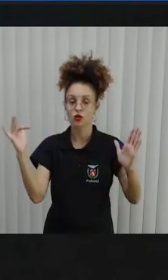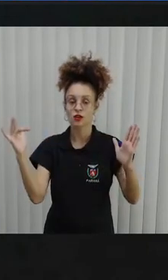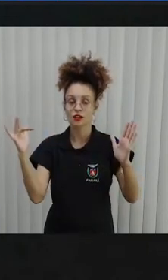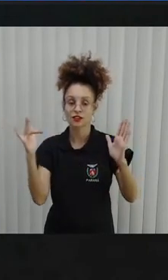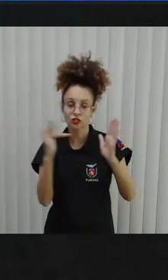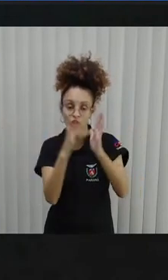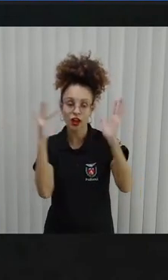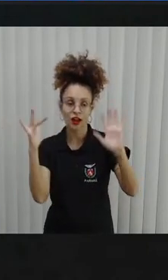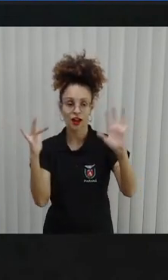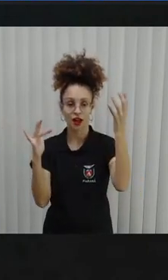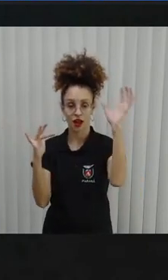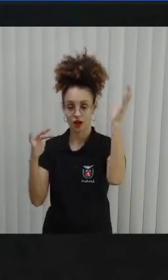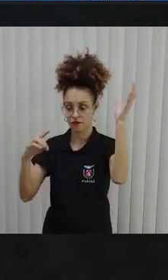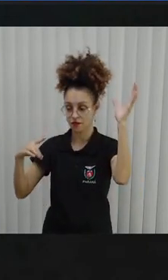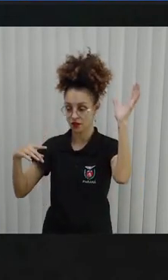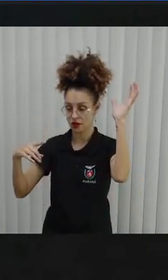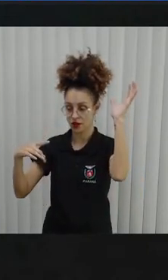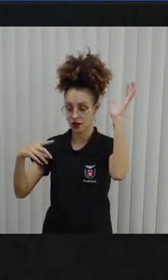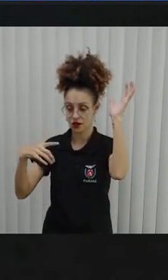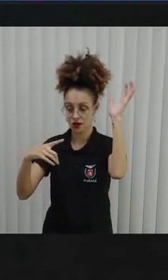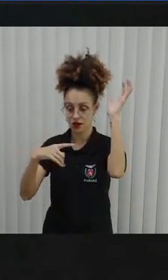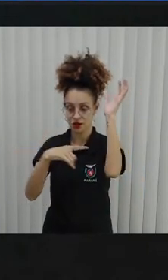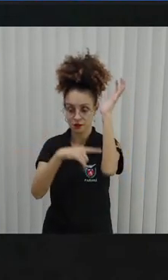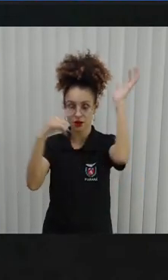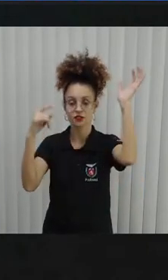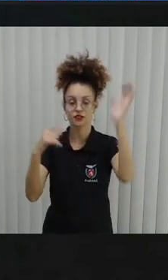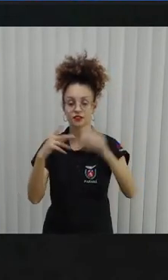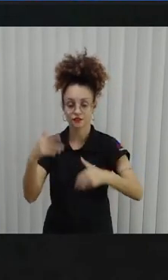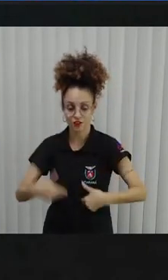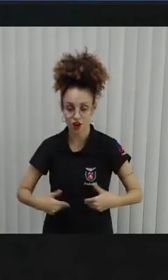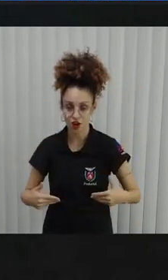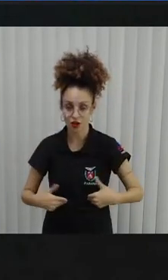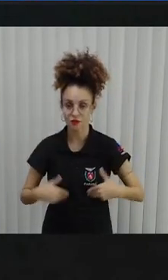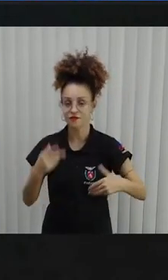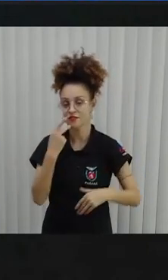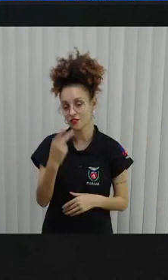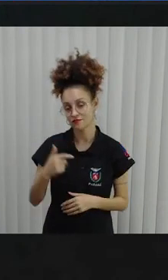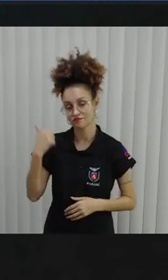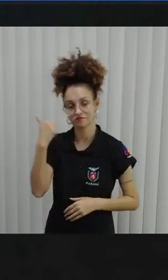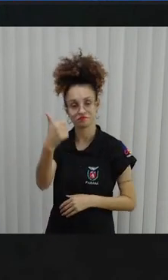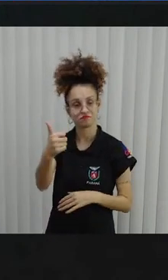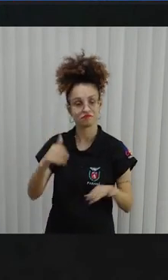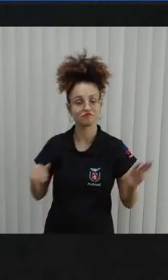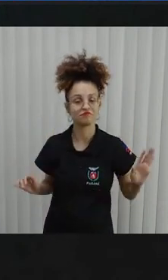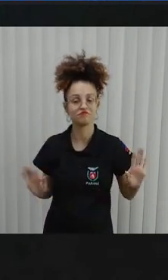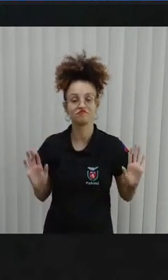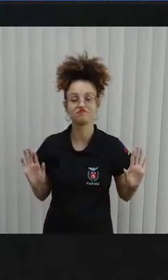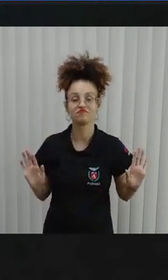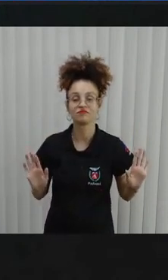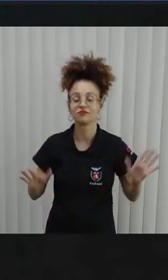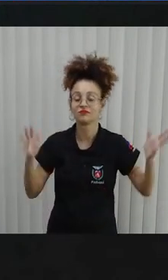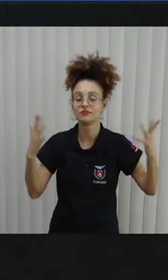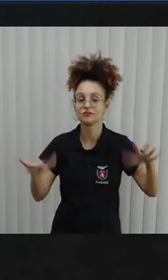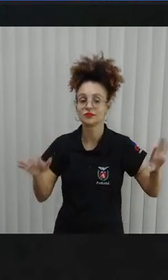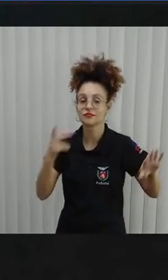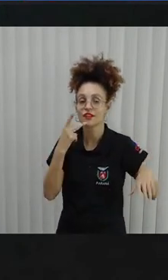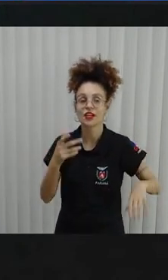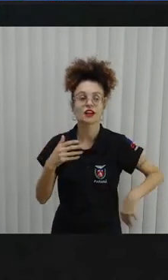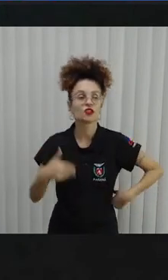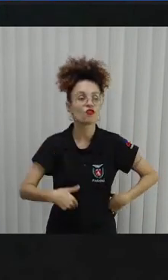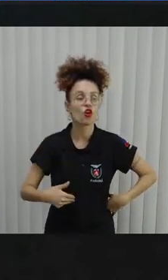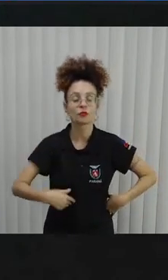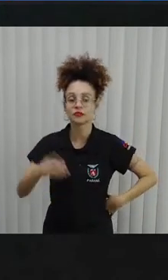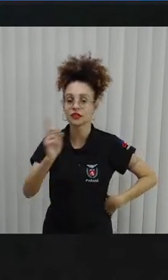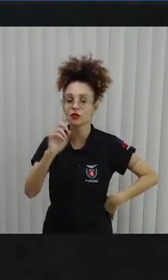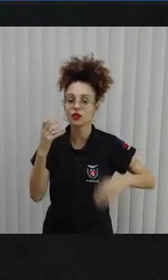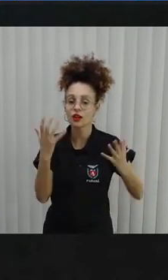Então, espera. Vai deixar tocar. Opa, tô com fome. Falou. Beleza. É isso que a gente queria. Só que eu não quero falar tô com fome. Eu quero que